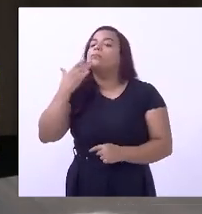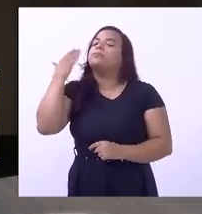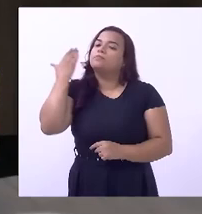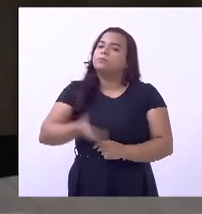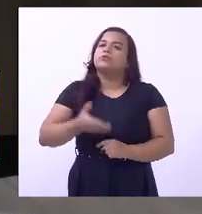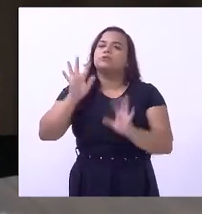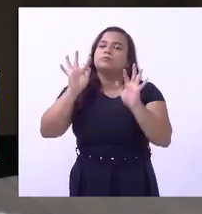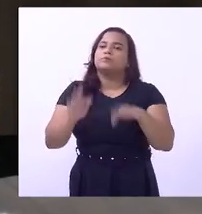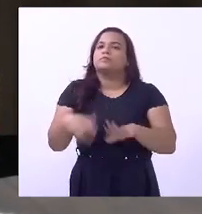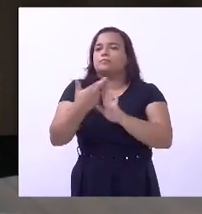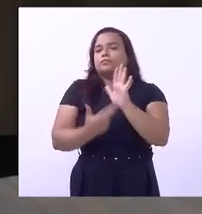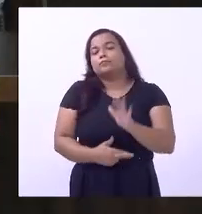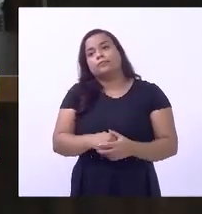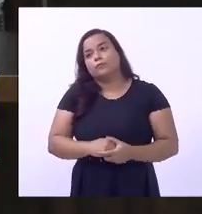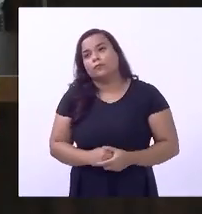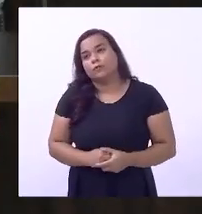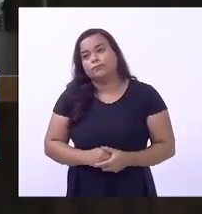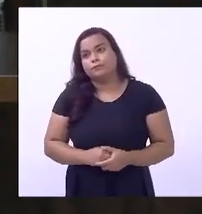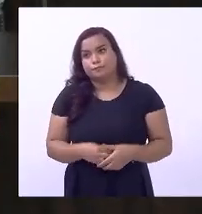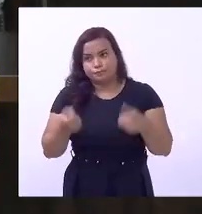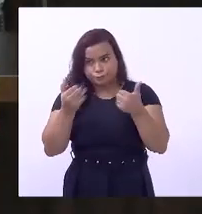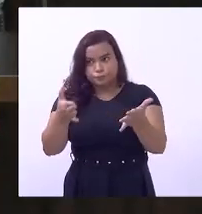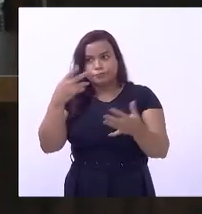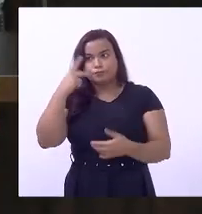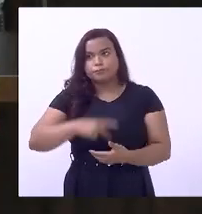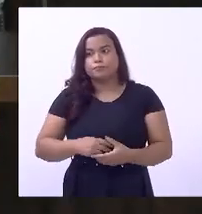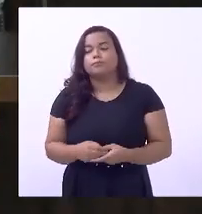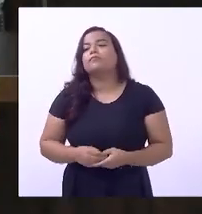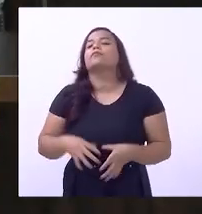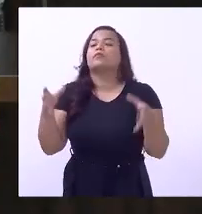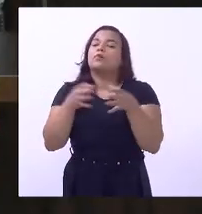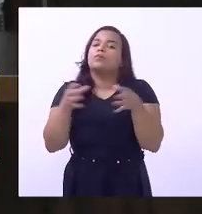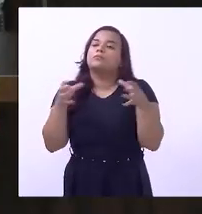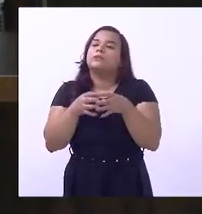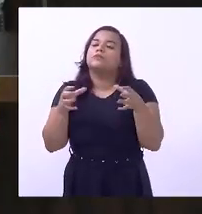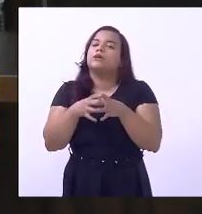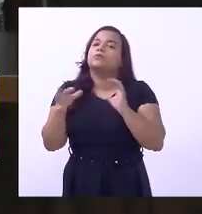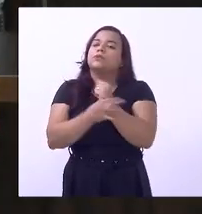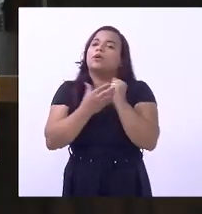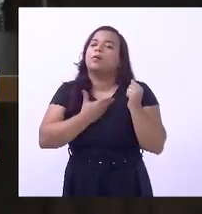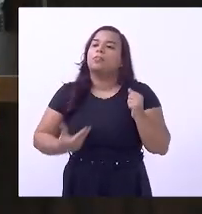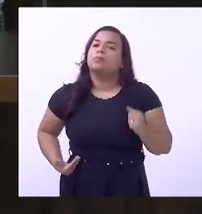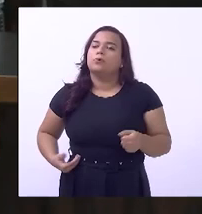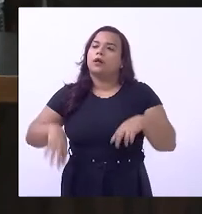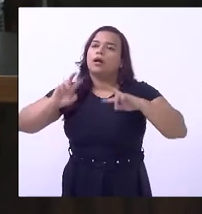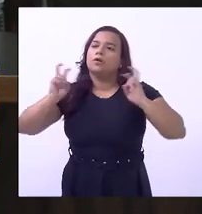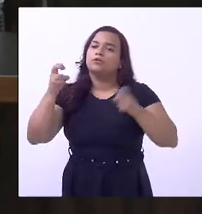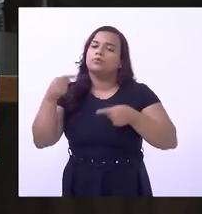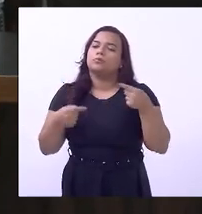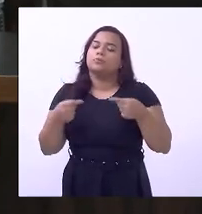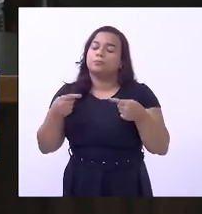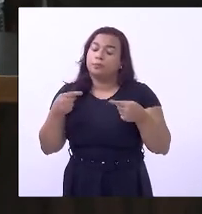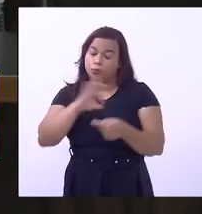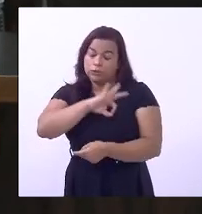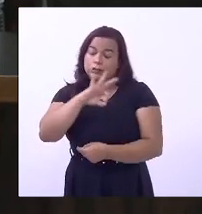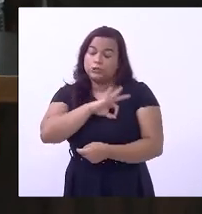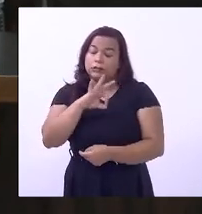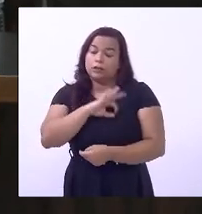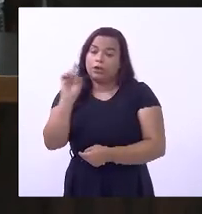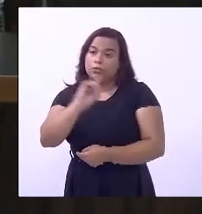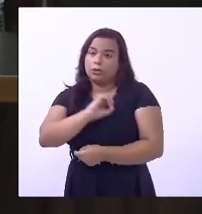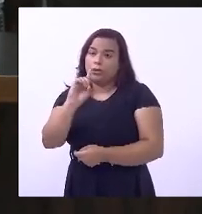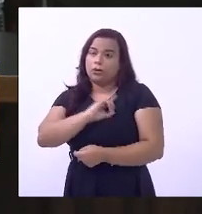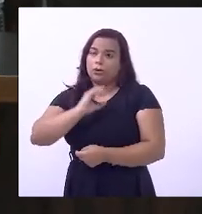redação. A presidência defere o pedido de Vossa Excelência. Pela Comissão de Segurança Pública, Assuntos de Polícia, delegado